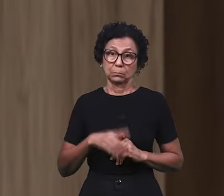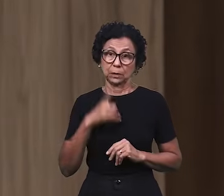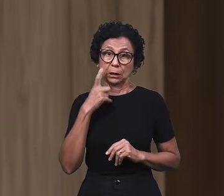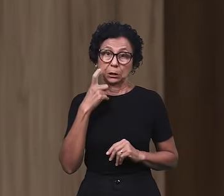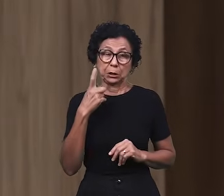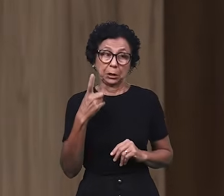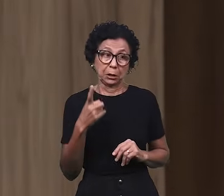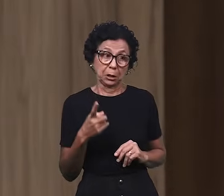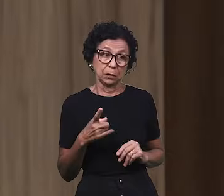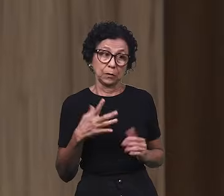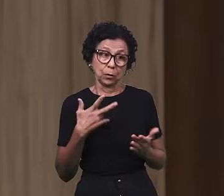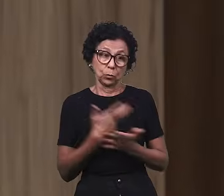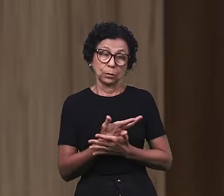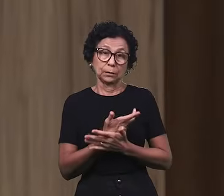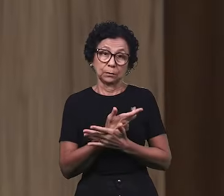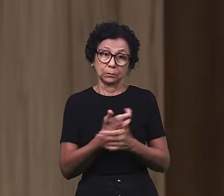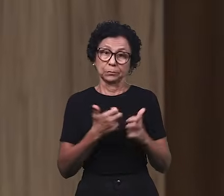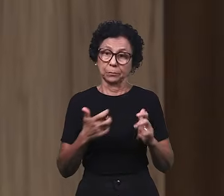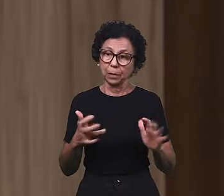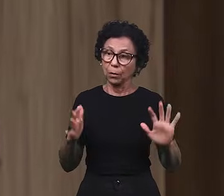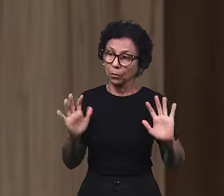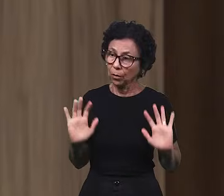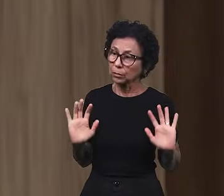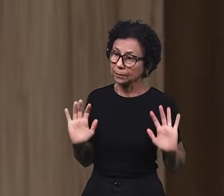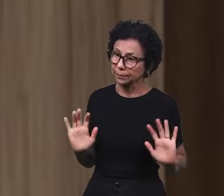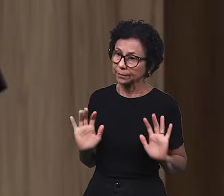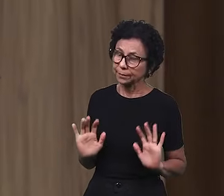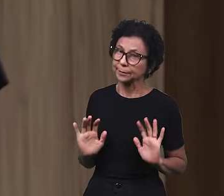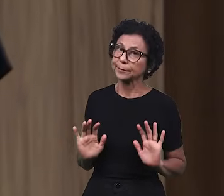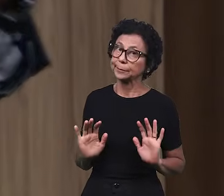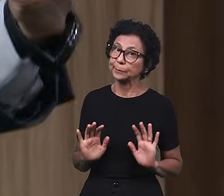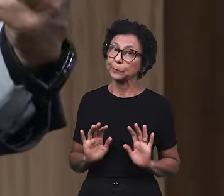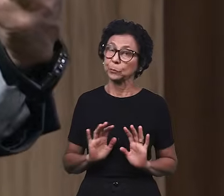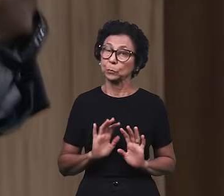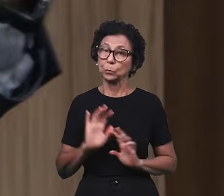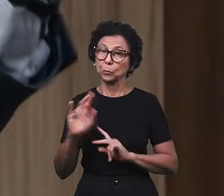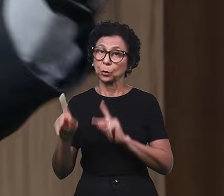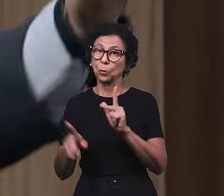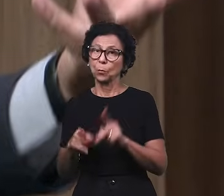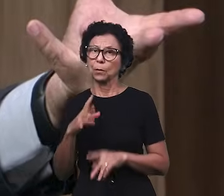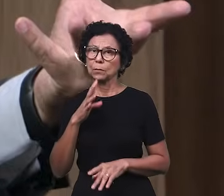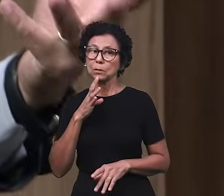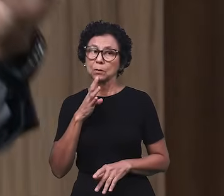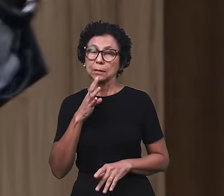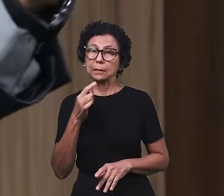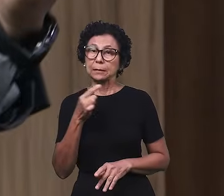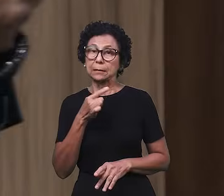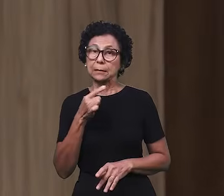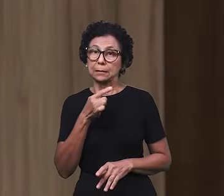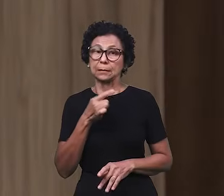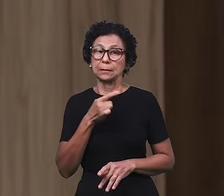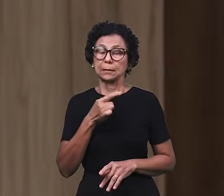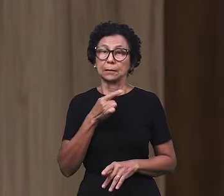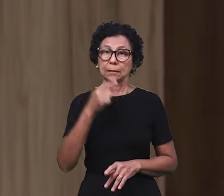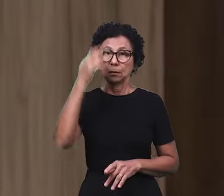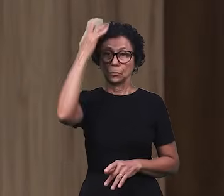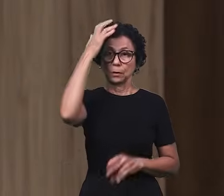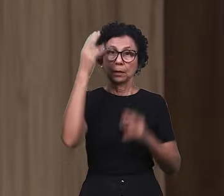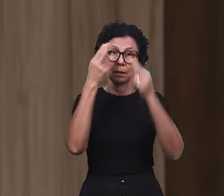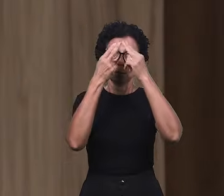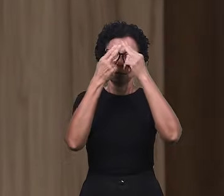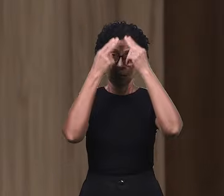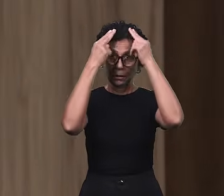dizer, alguma coisa vai acontecer. Né? Ele já conhecia o temperamento, a índole desse